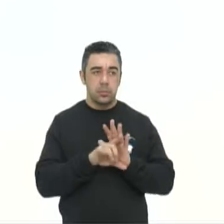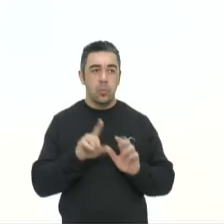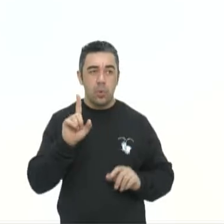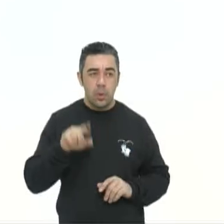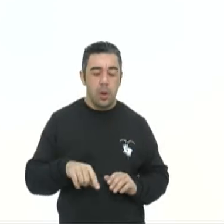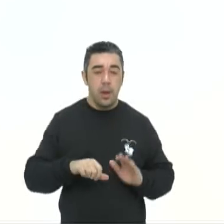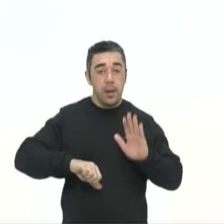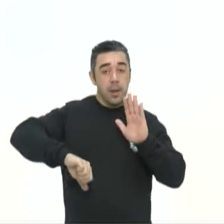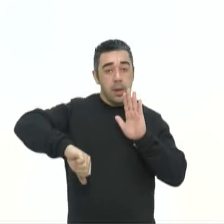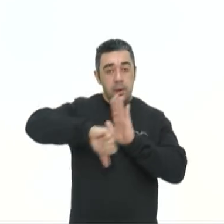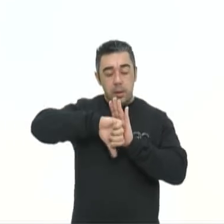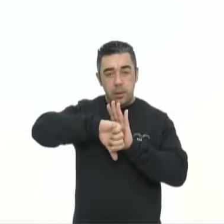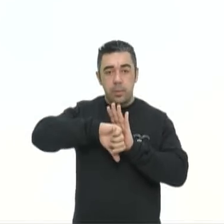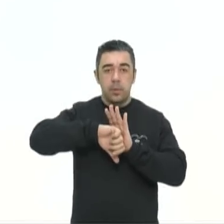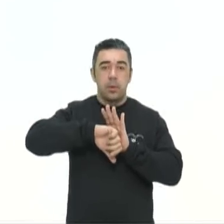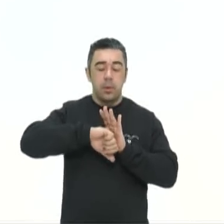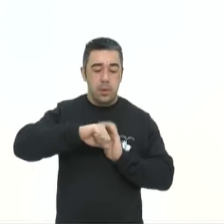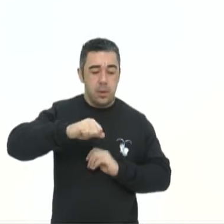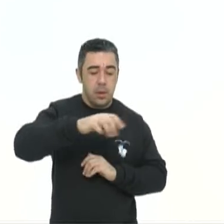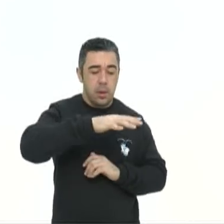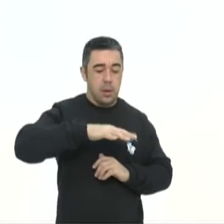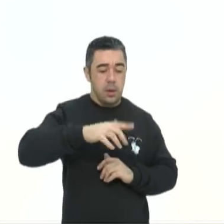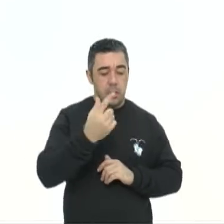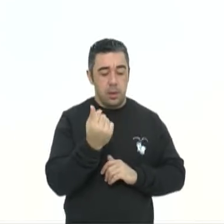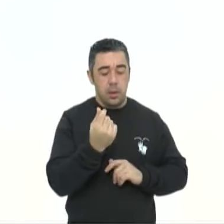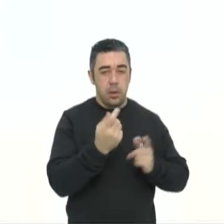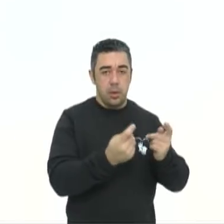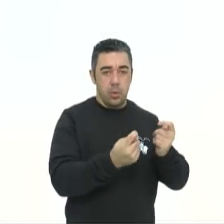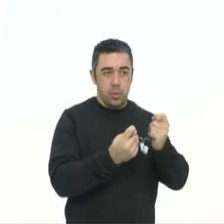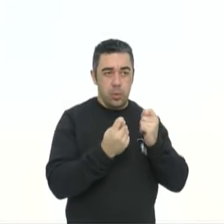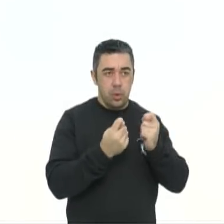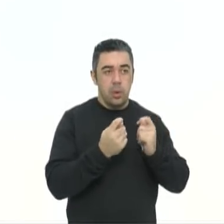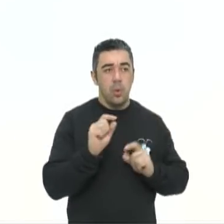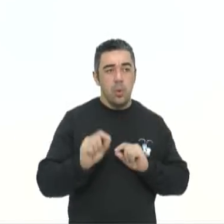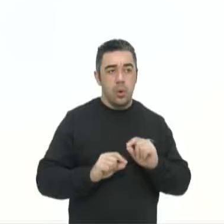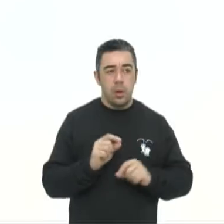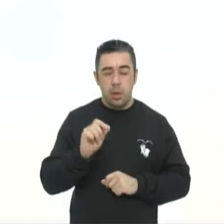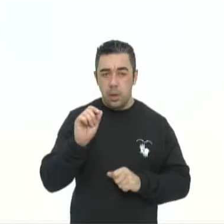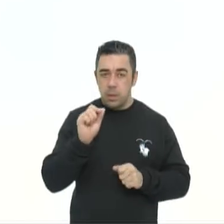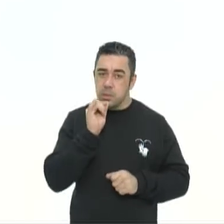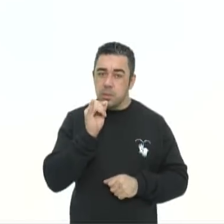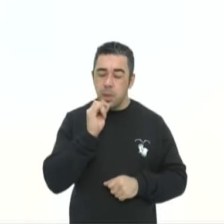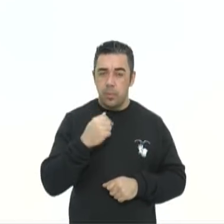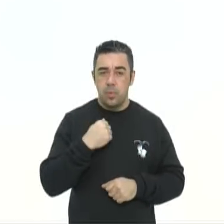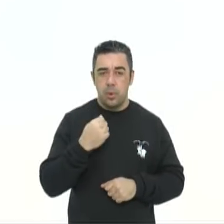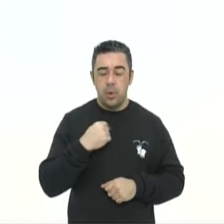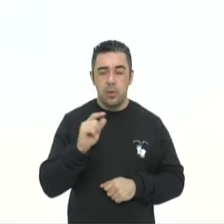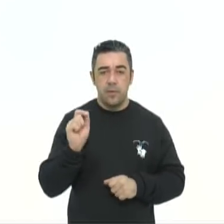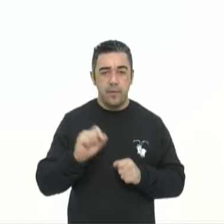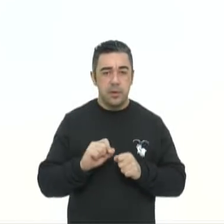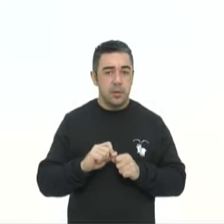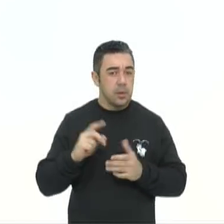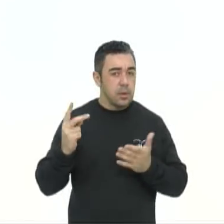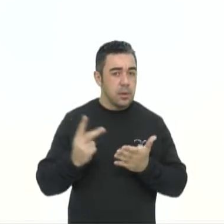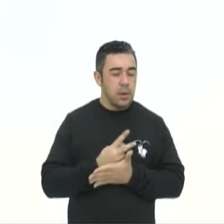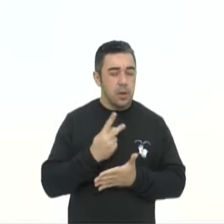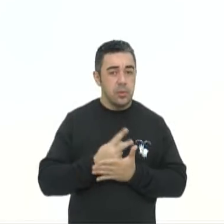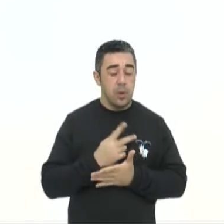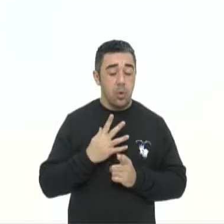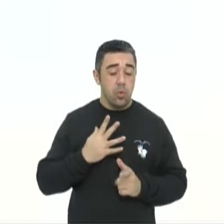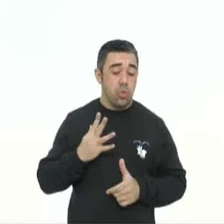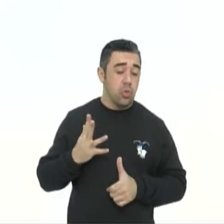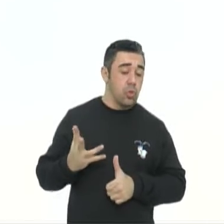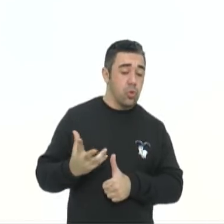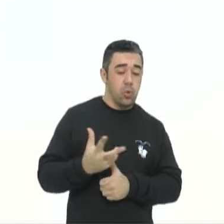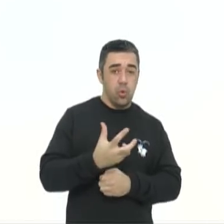constitui crime contra a ordem econômica abusar do poder econômico, dominando o mercado